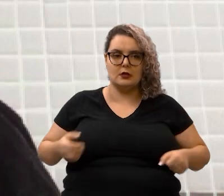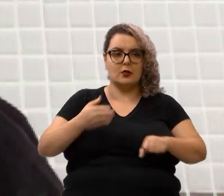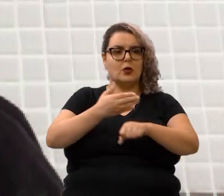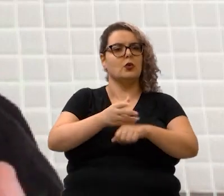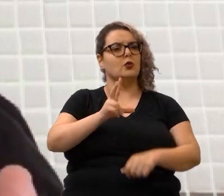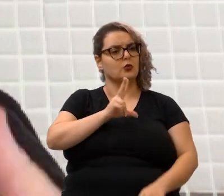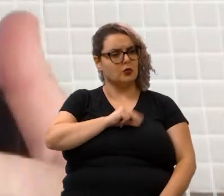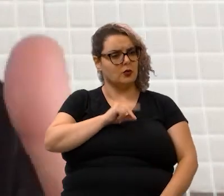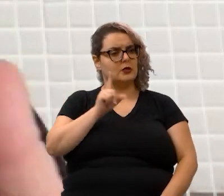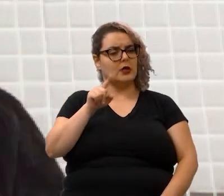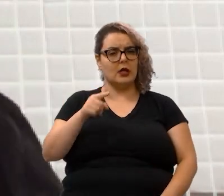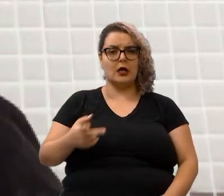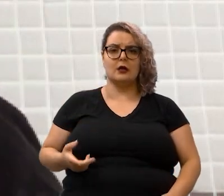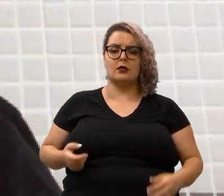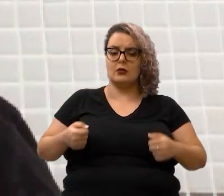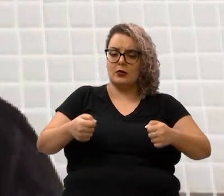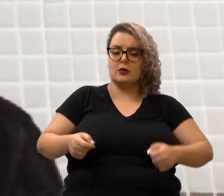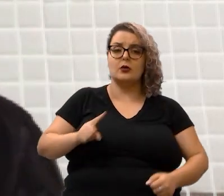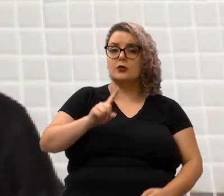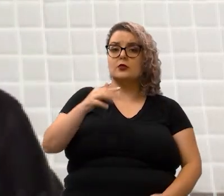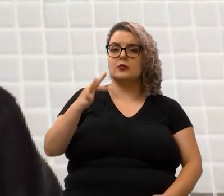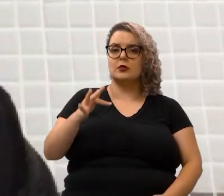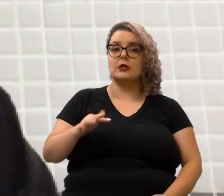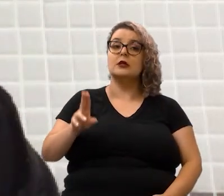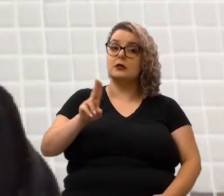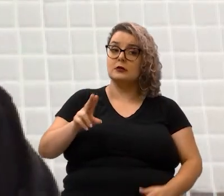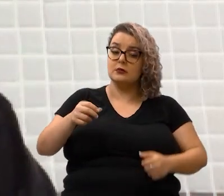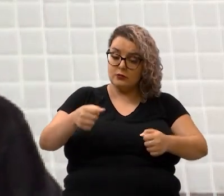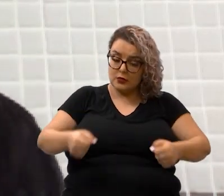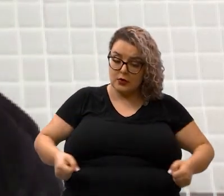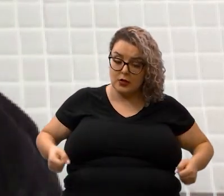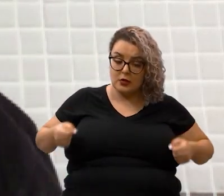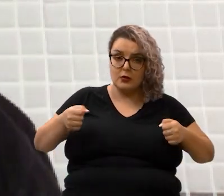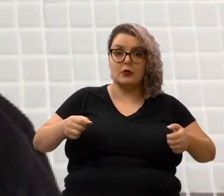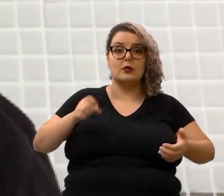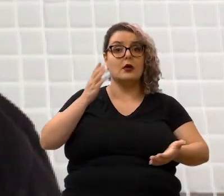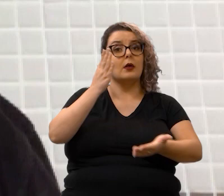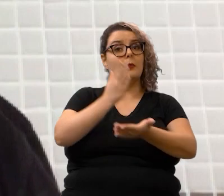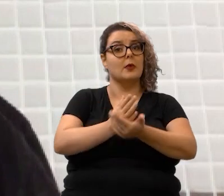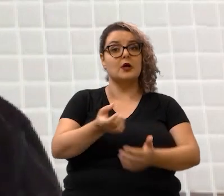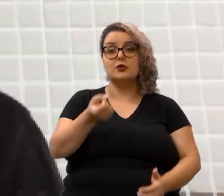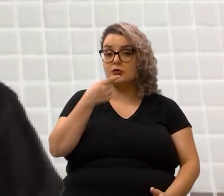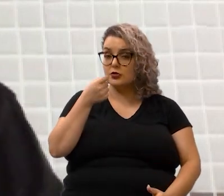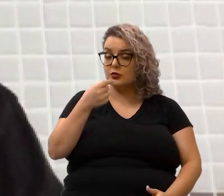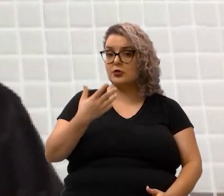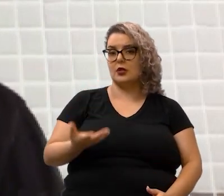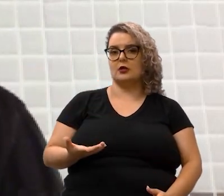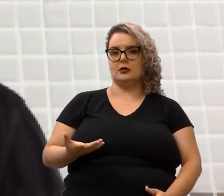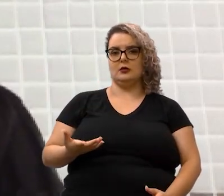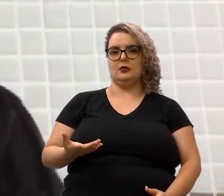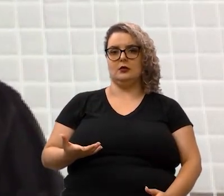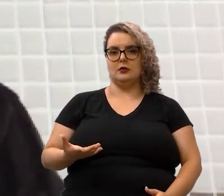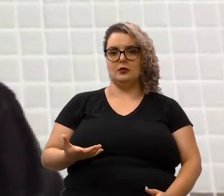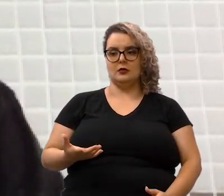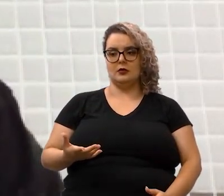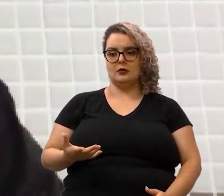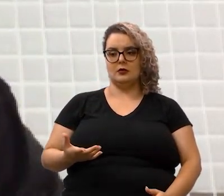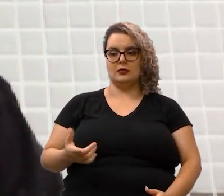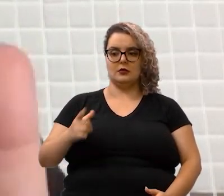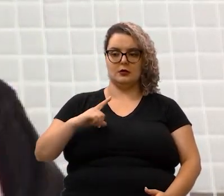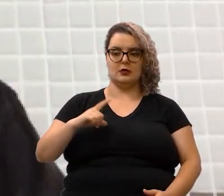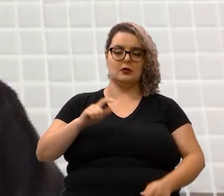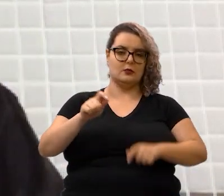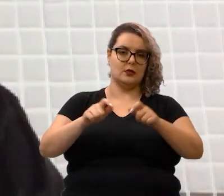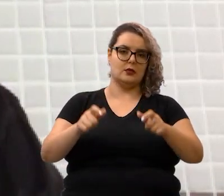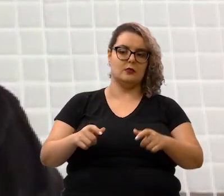paciente fala, puxa, é mesmo, com a muleta não dói. Ótimo, então usa a muleta e para de tomar o analgésico, para de tomar tem